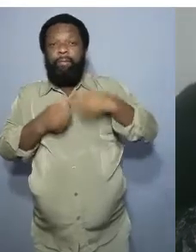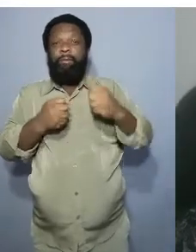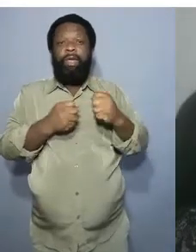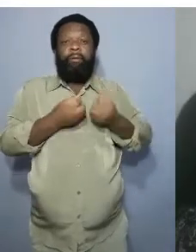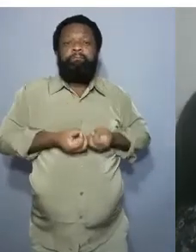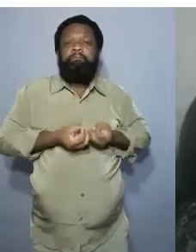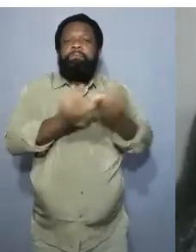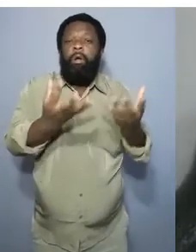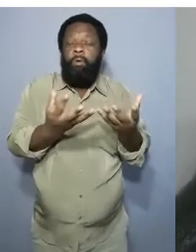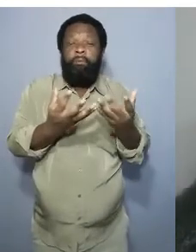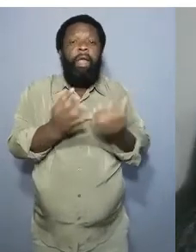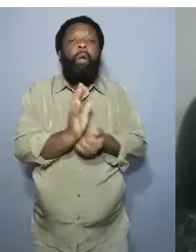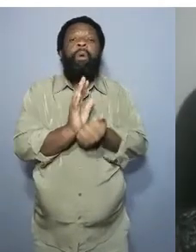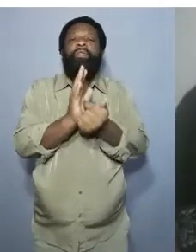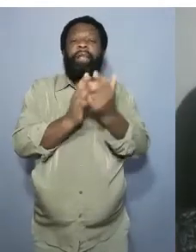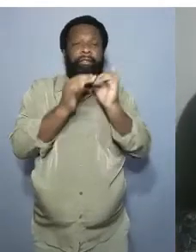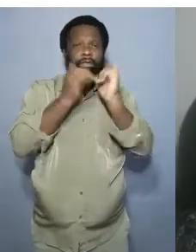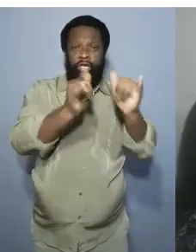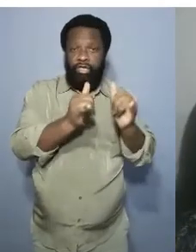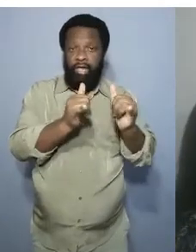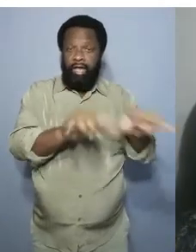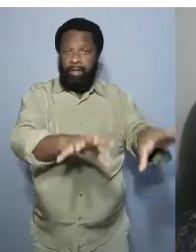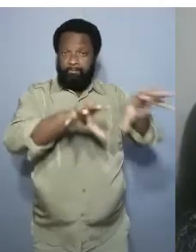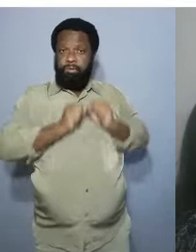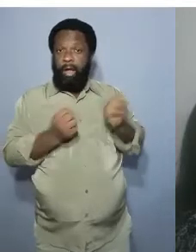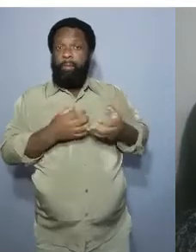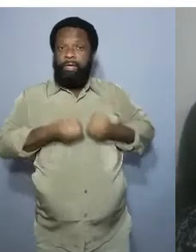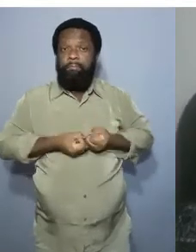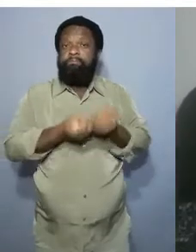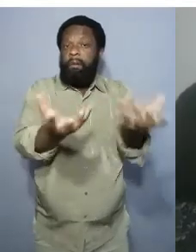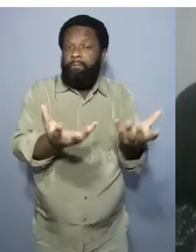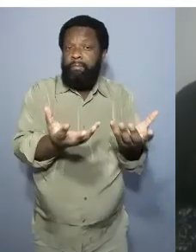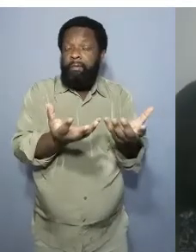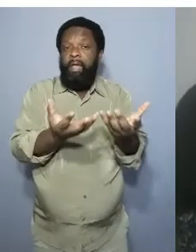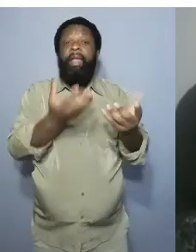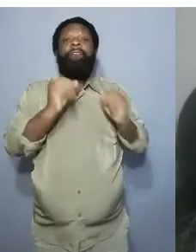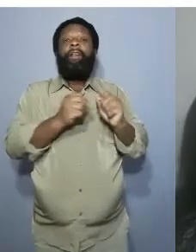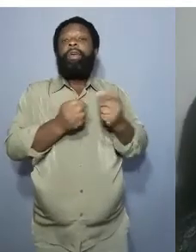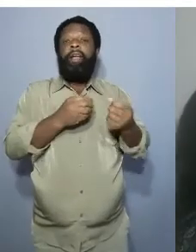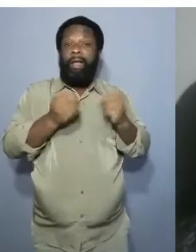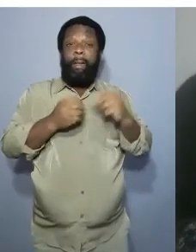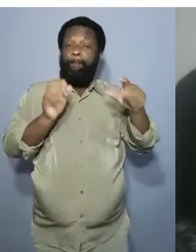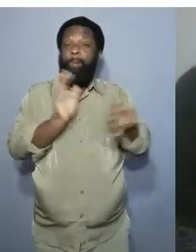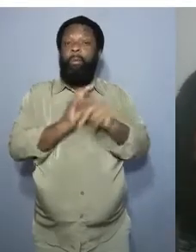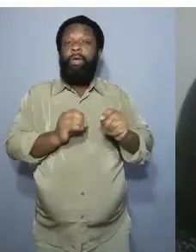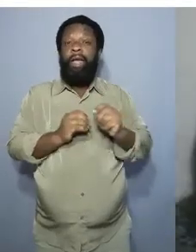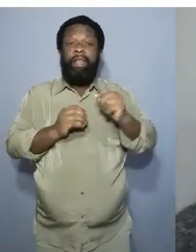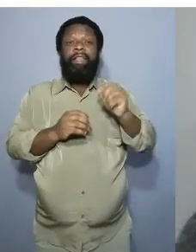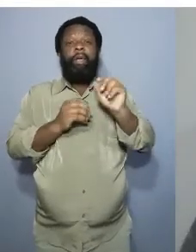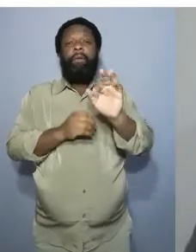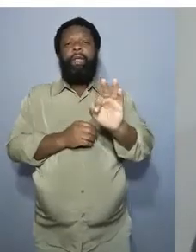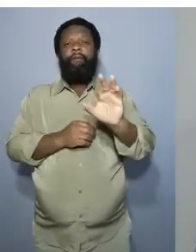ele precisa emitir a mesma quantidade de energia que ele havia absorvido. Só que na hora de emitir, pessoal, ele emite